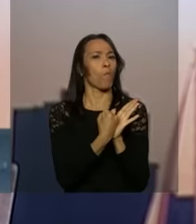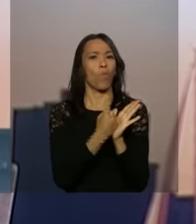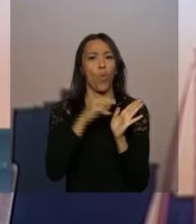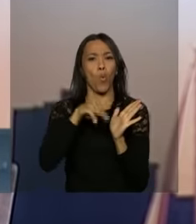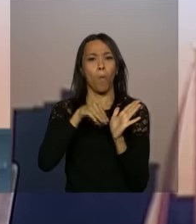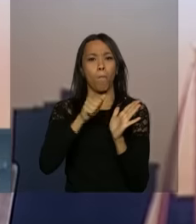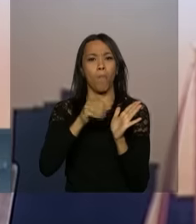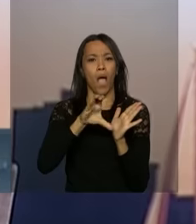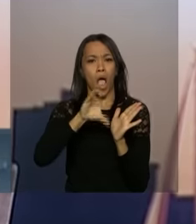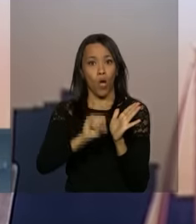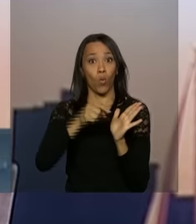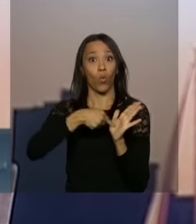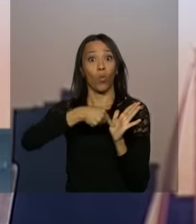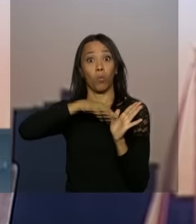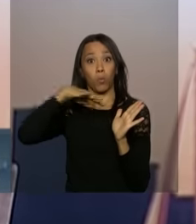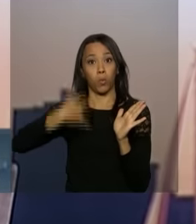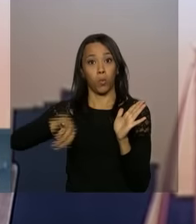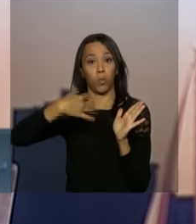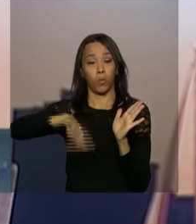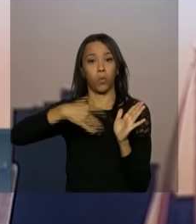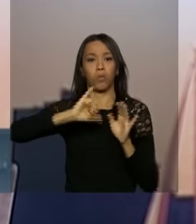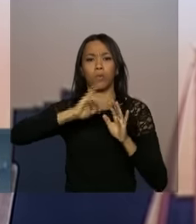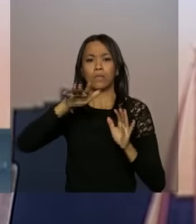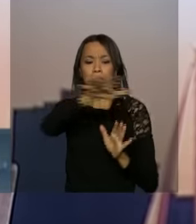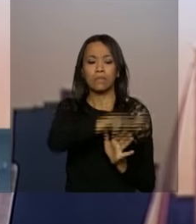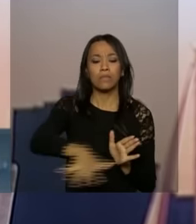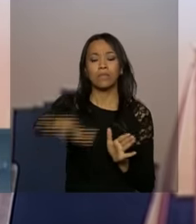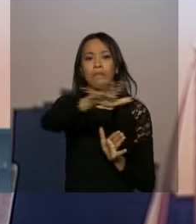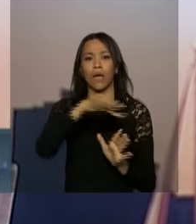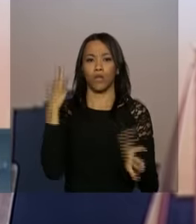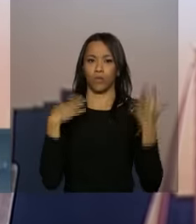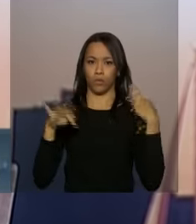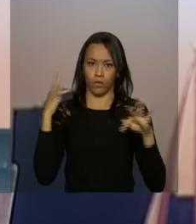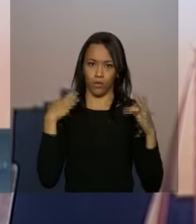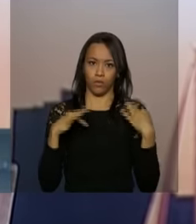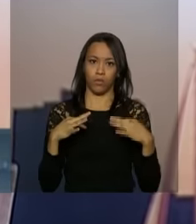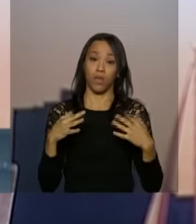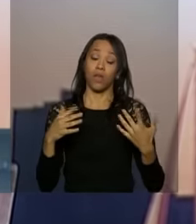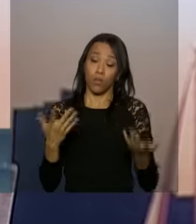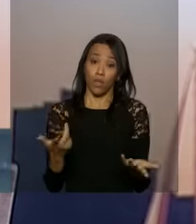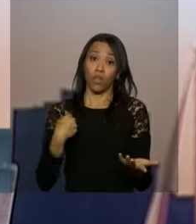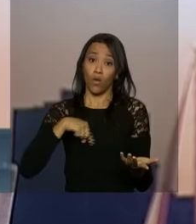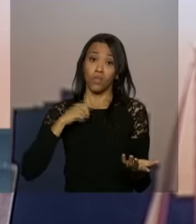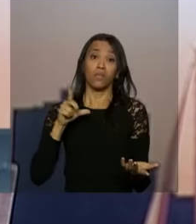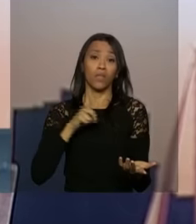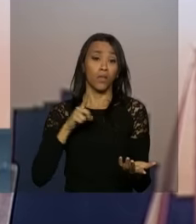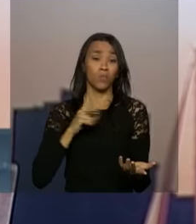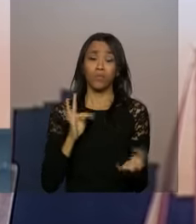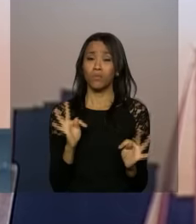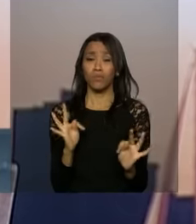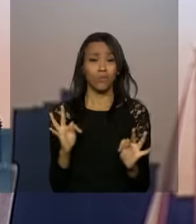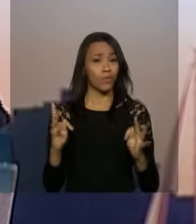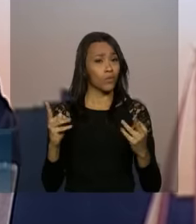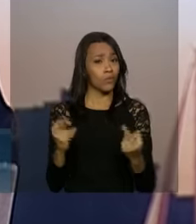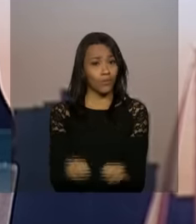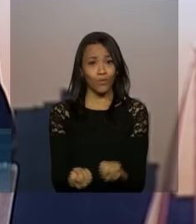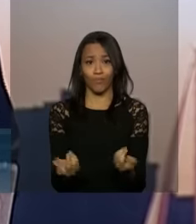como destino turístico. Afinal, nós temos tudo aquilo que